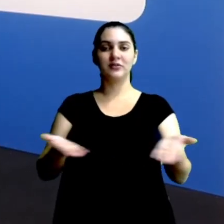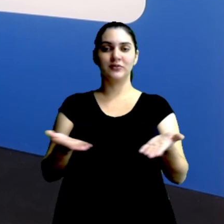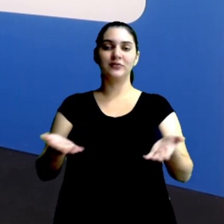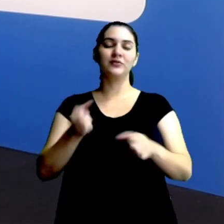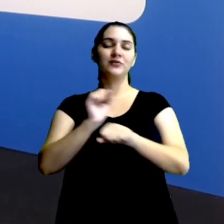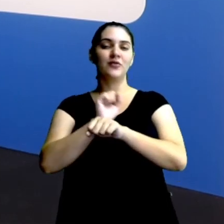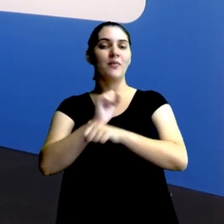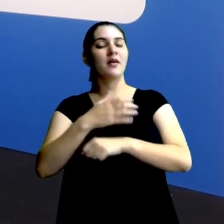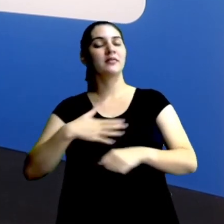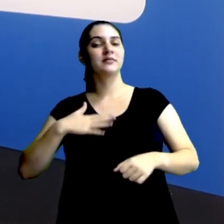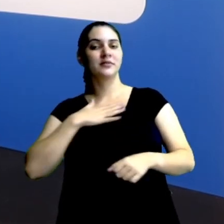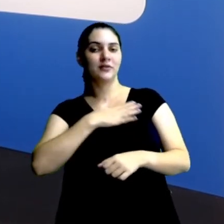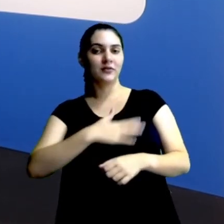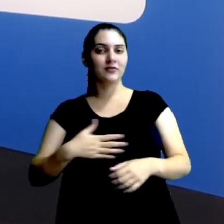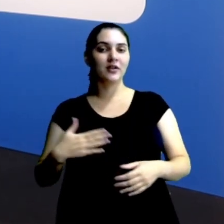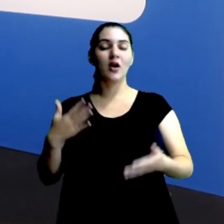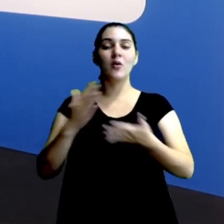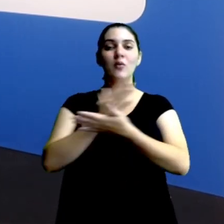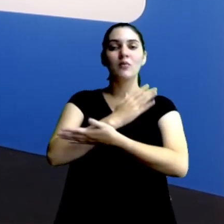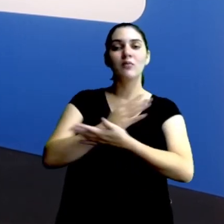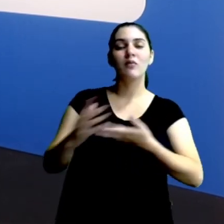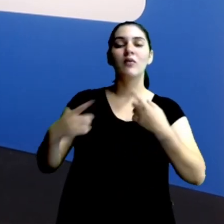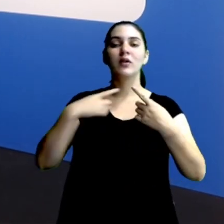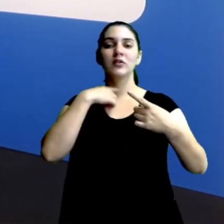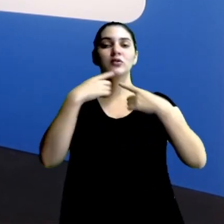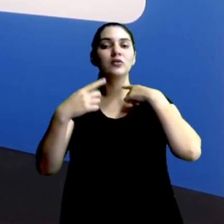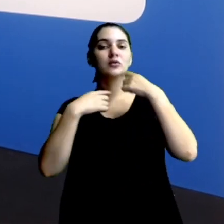Espero que vocês tenham gostado. Qualquer dúvida,